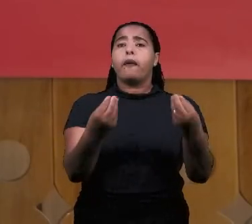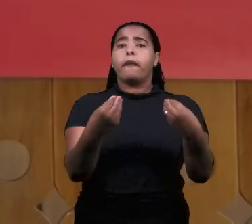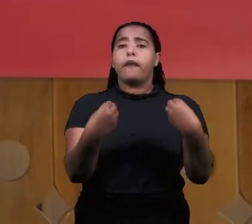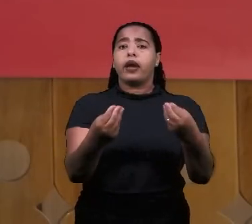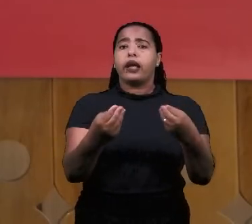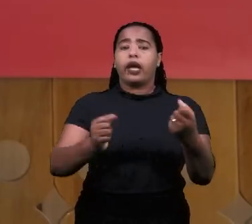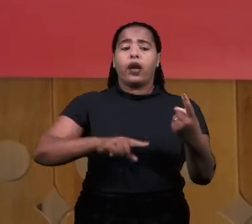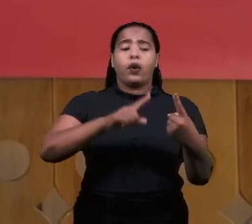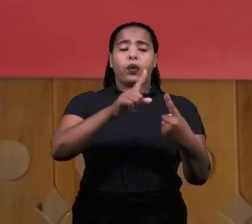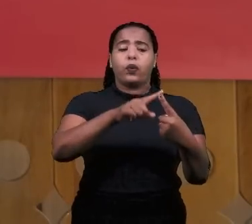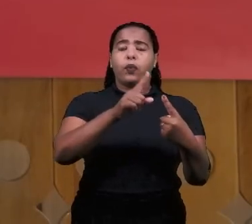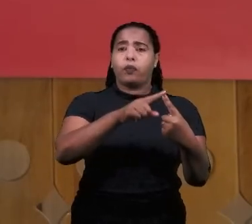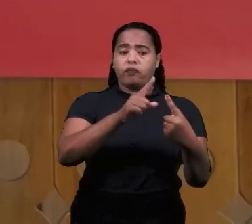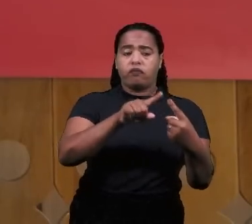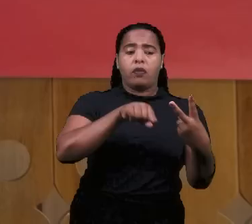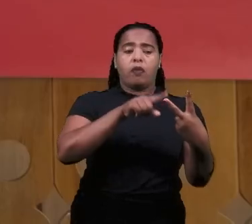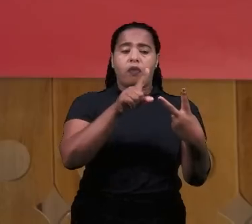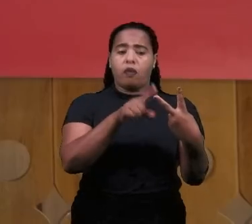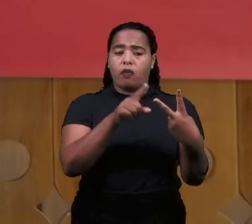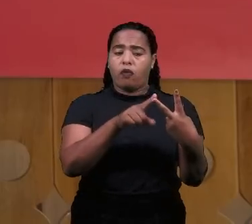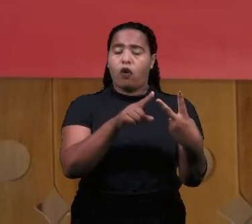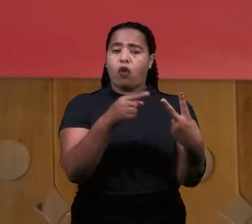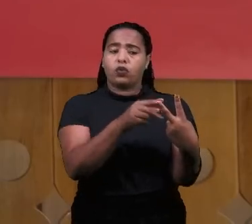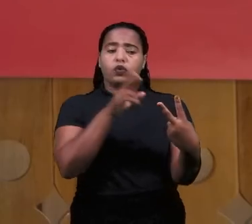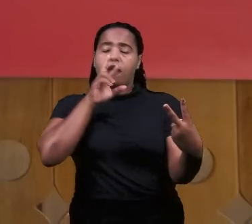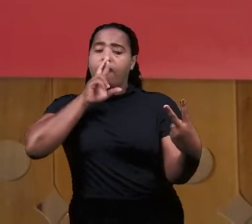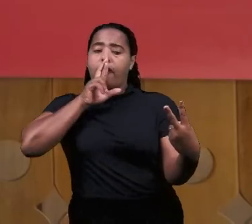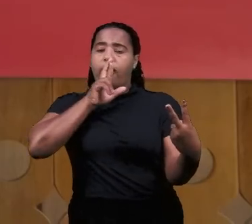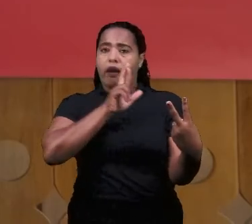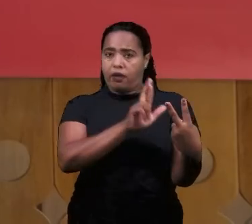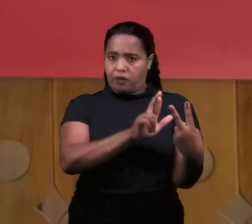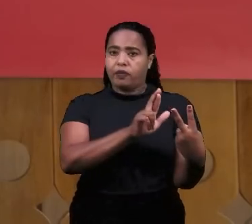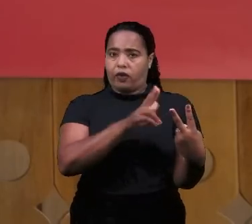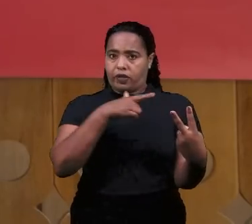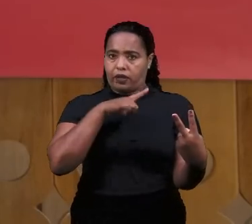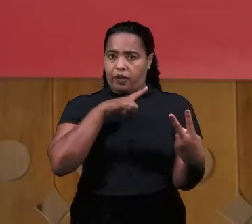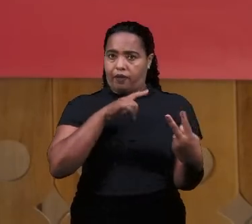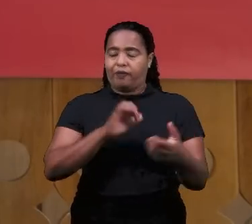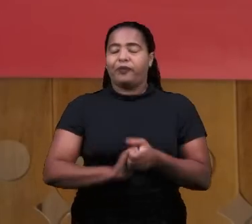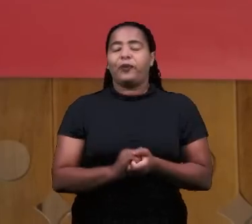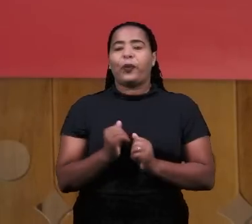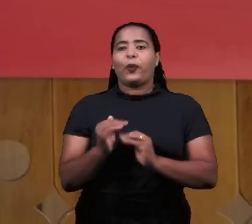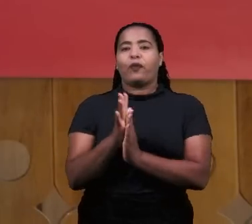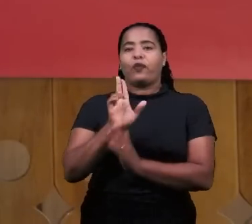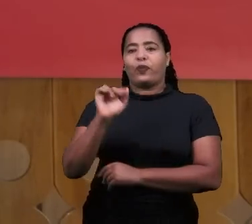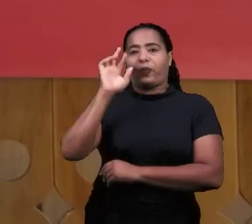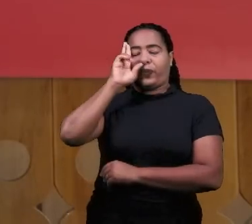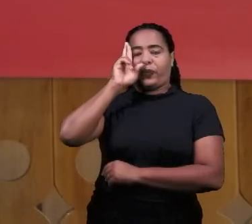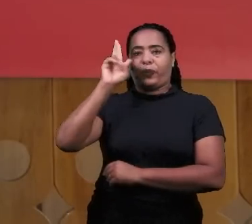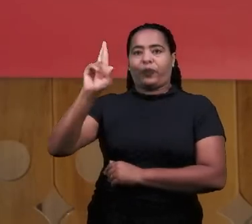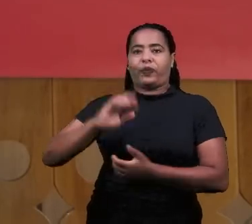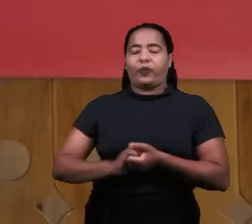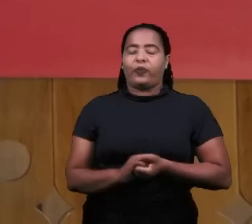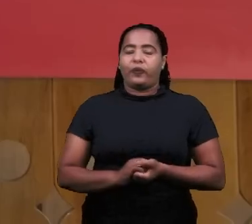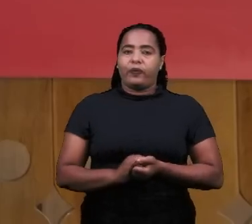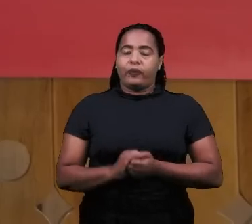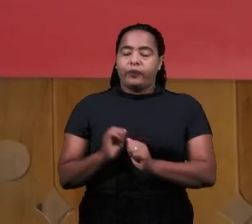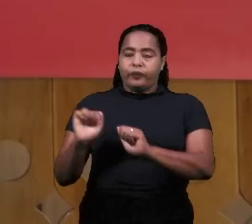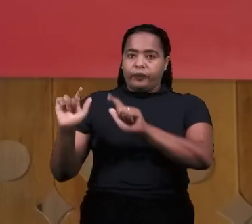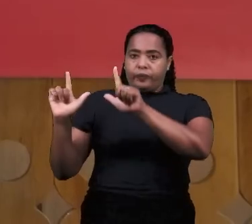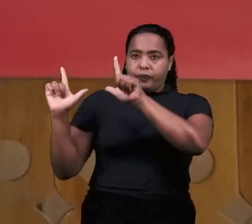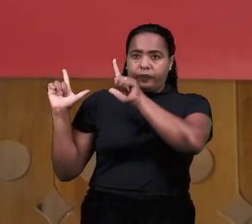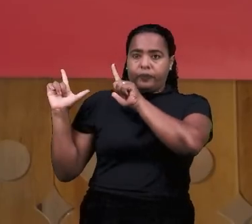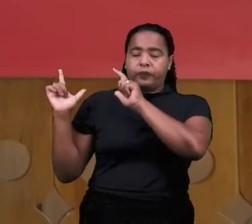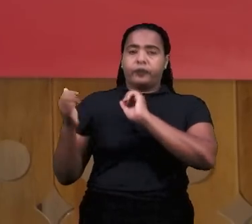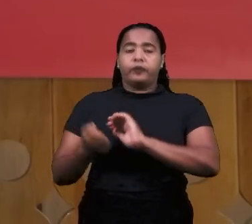jejum fossem respondidos. Louvado seja o nome do Senhor. Pode passar o próximo. Nós vamos falar